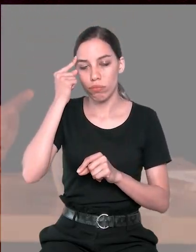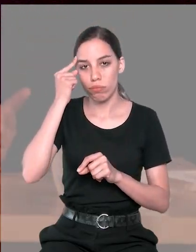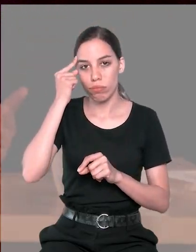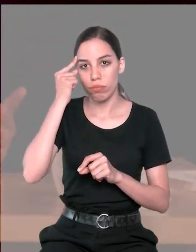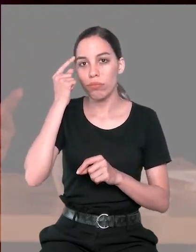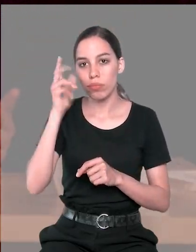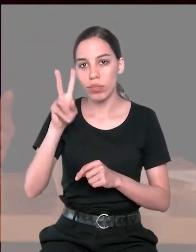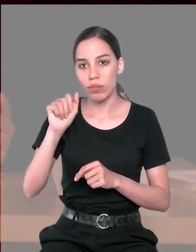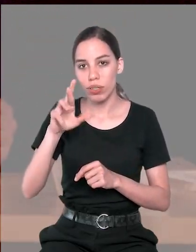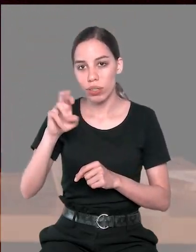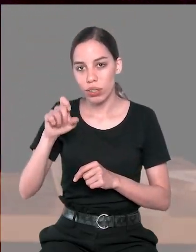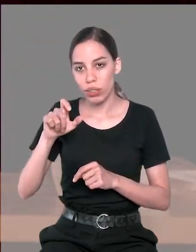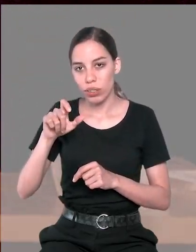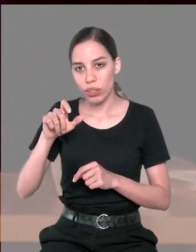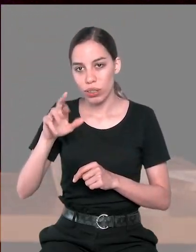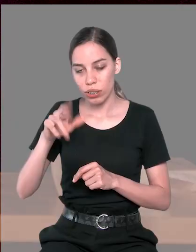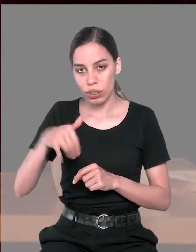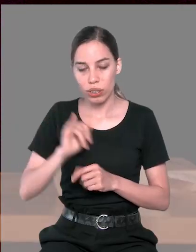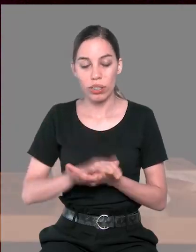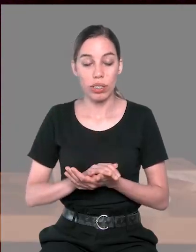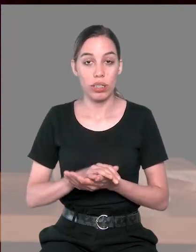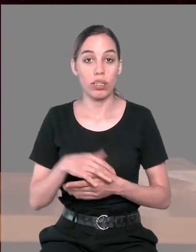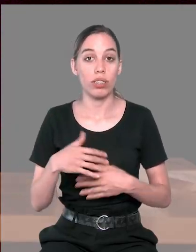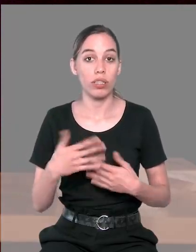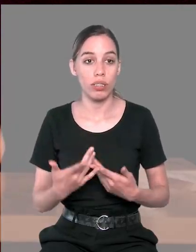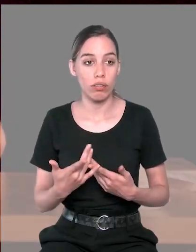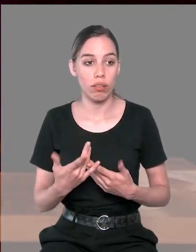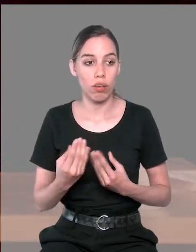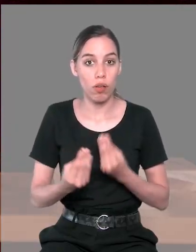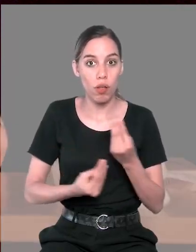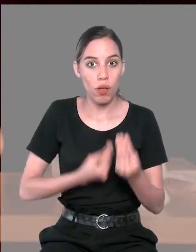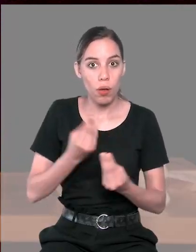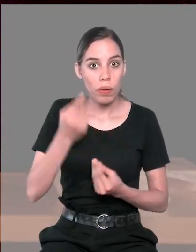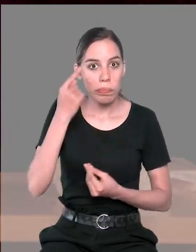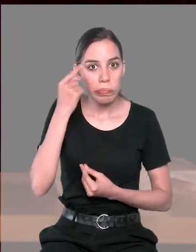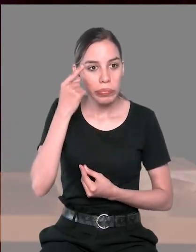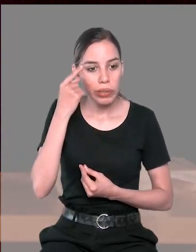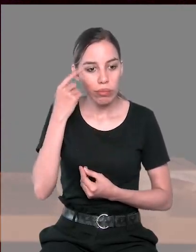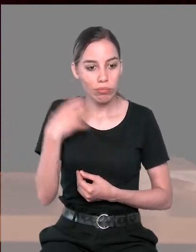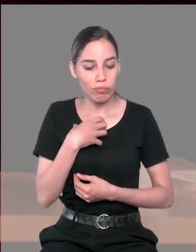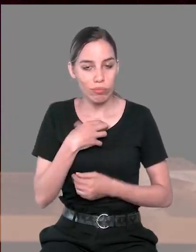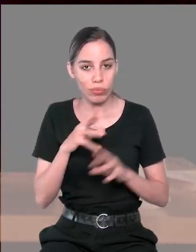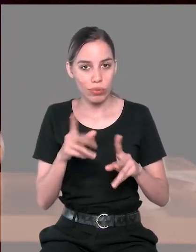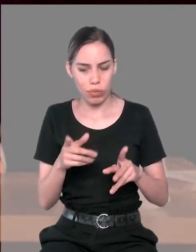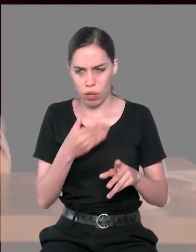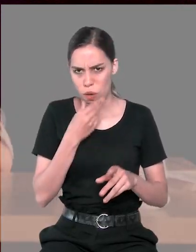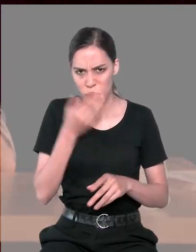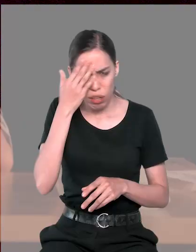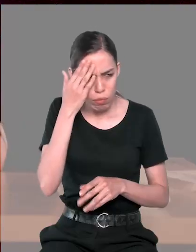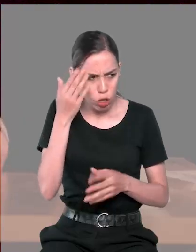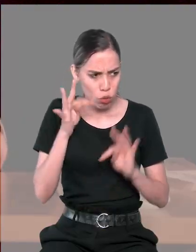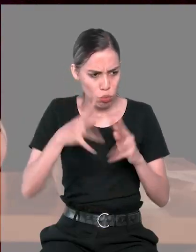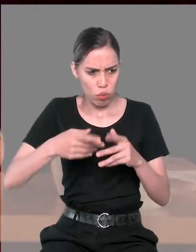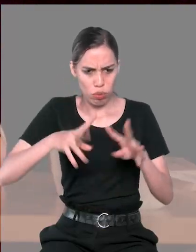valeriana. Ela seria você aprender os modos de viver essas coisas. Porque o Valéry, gente, ele não sabe tudo de